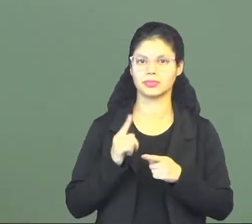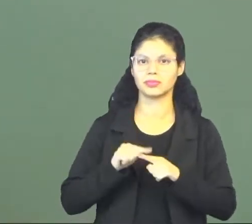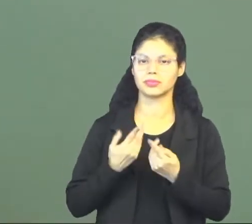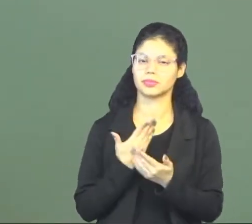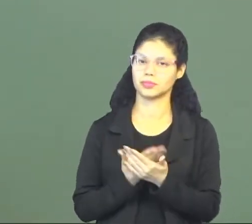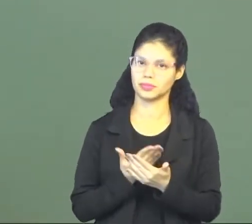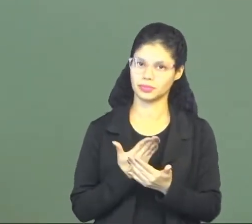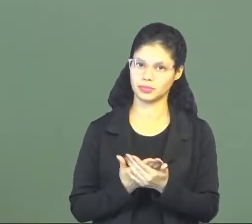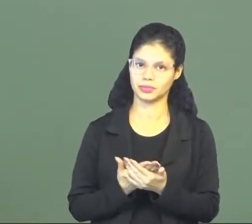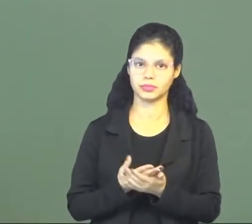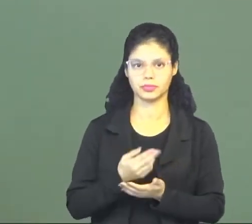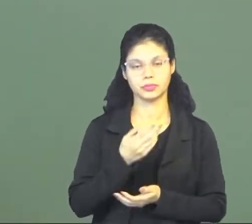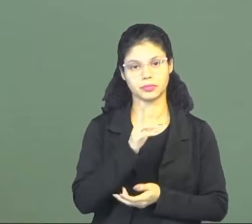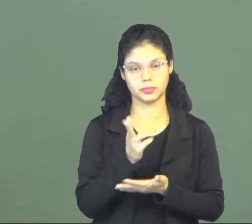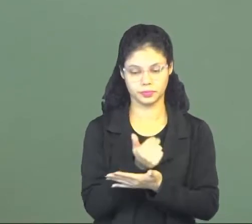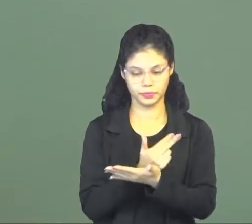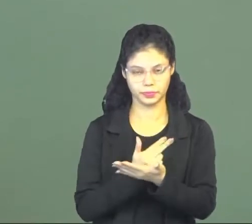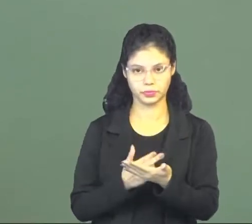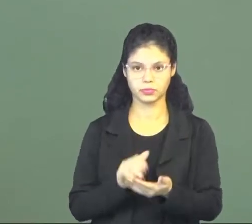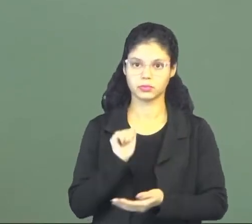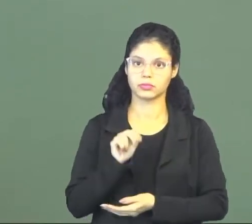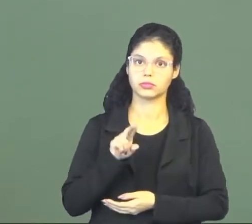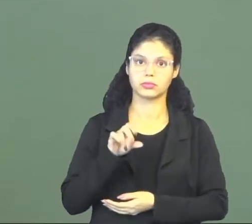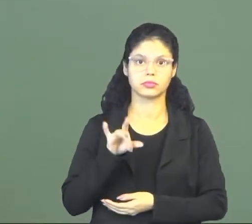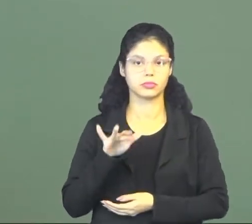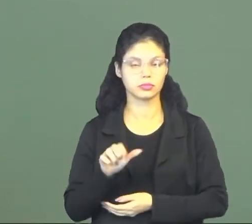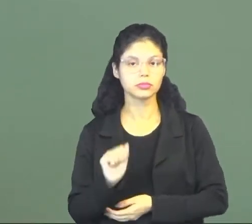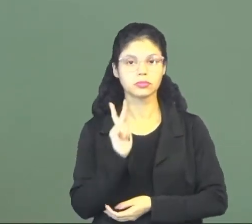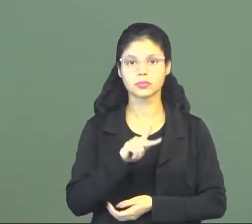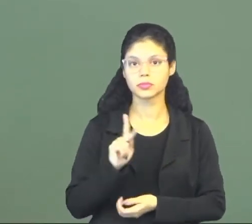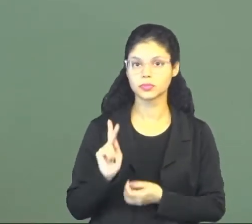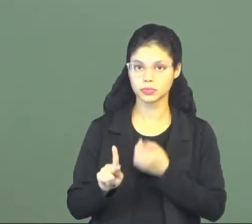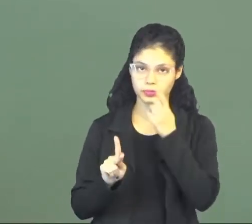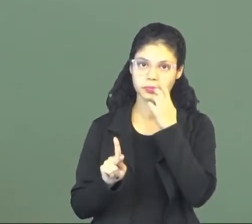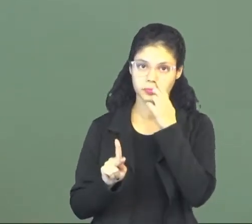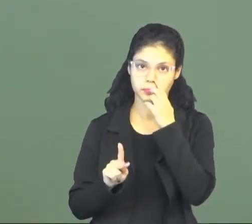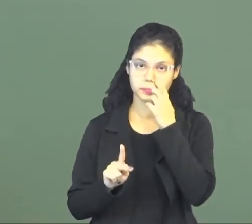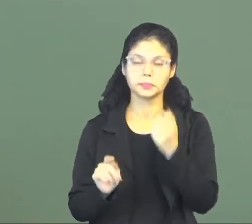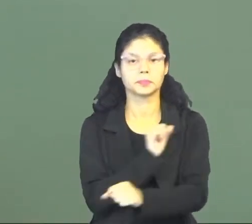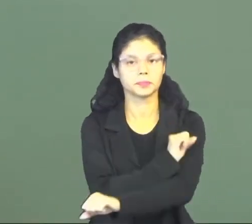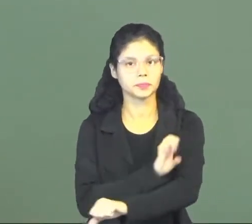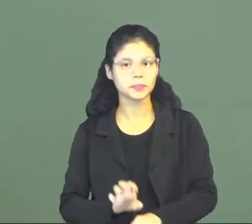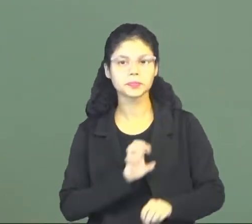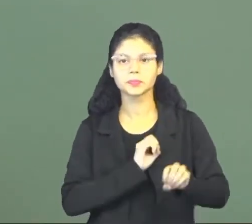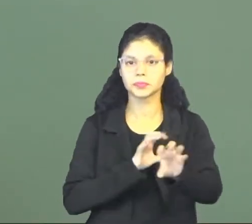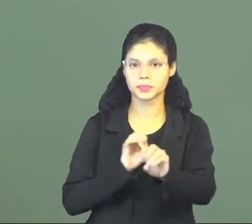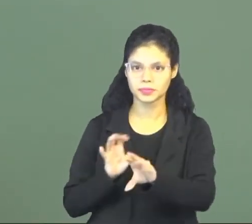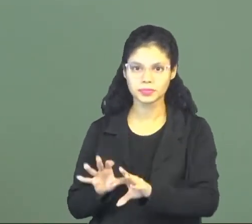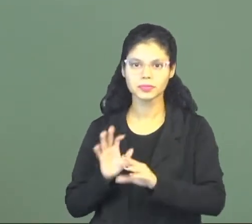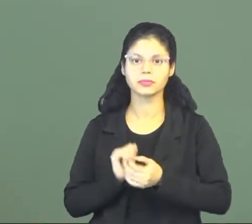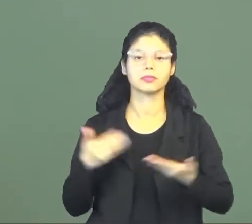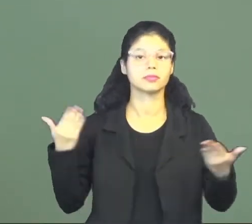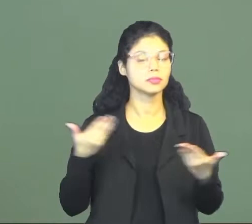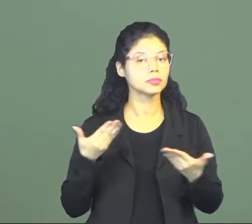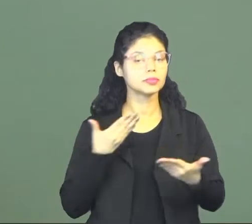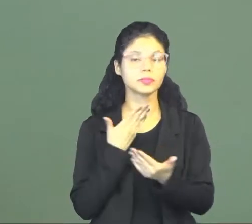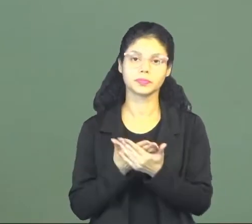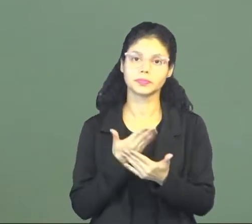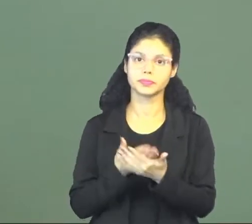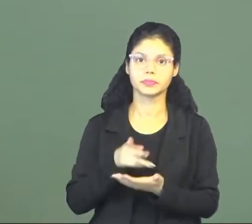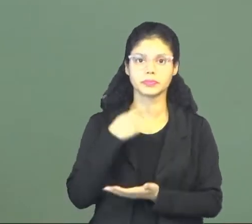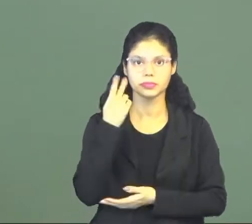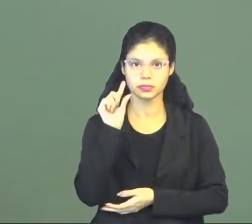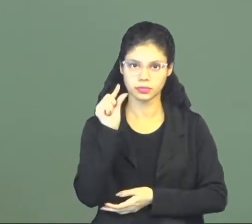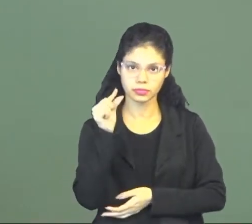seja bem-vindo a mais uma aula de arte. Eu sou Anailson Mesquita, professor da Rede Estadual de Ensino. E na aula de hoje nós vamos